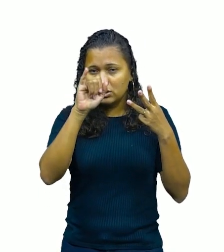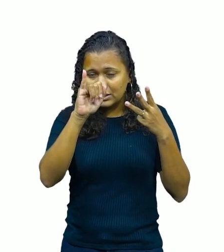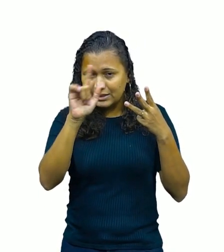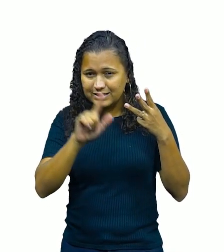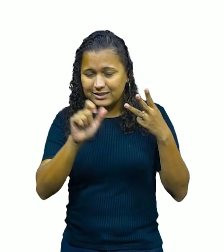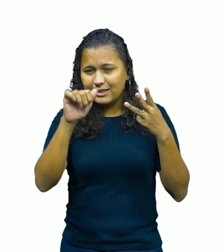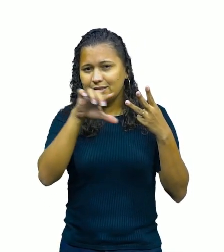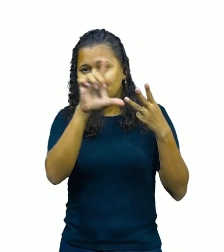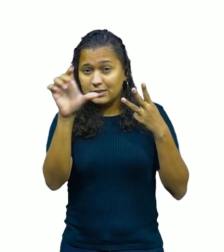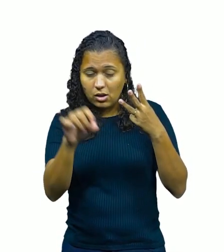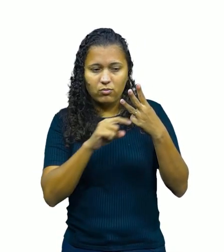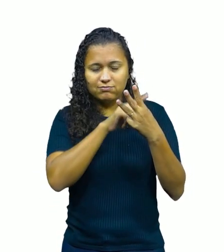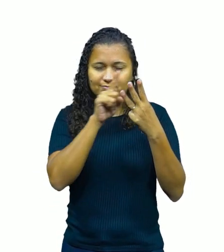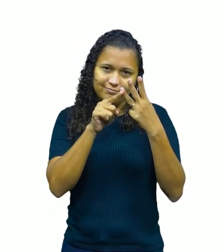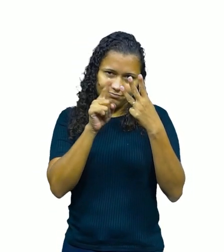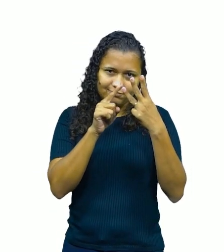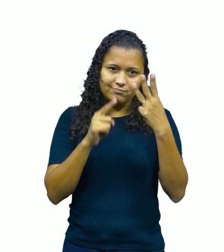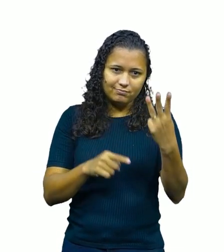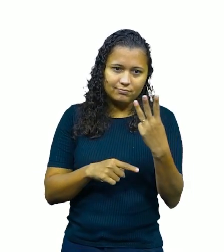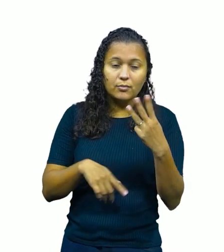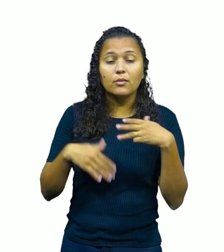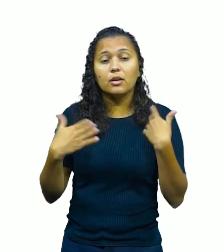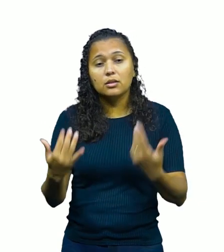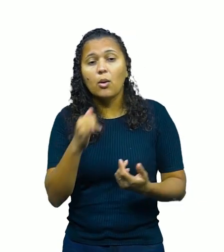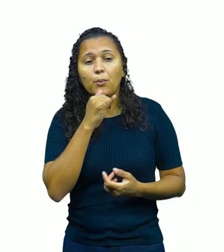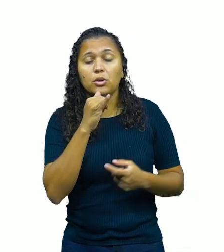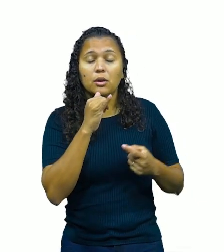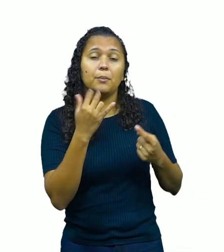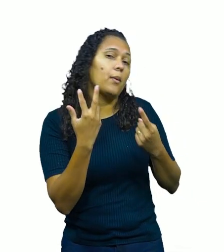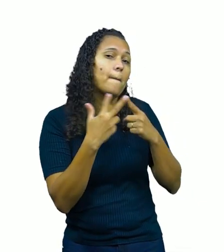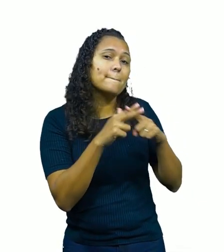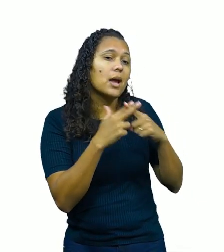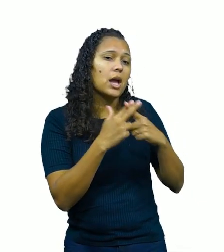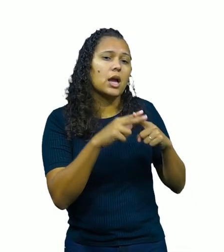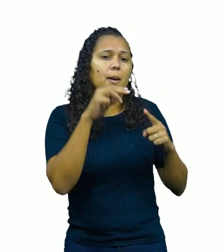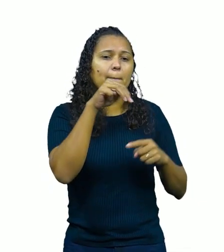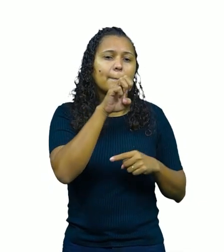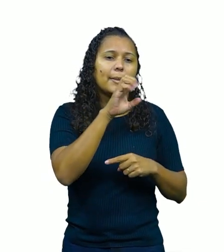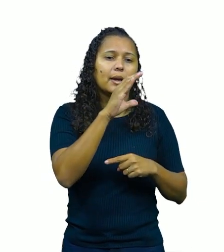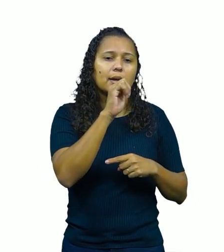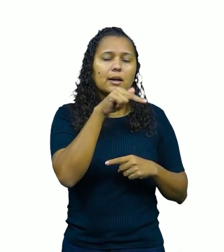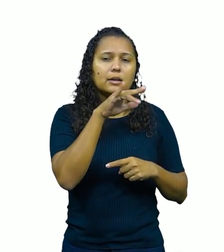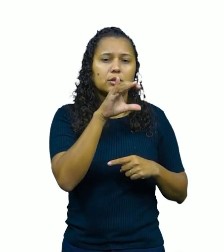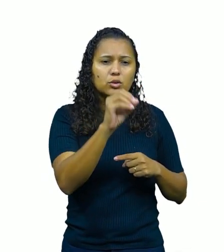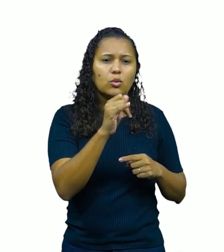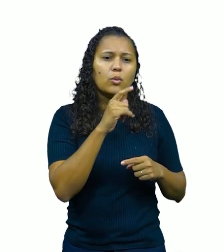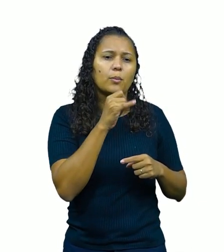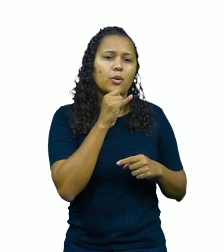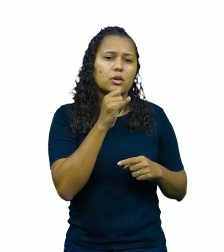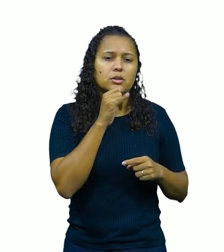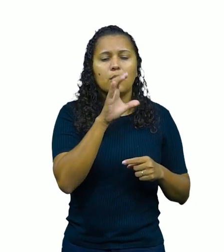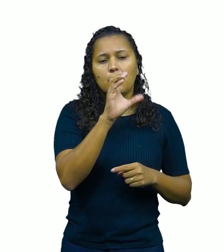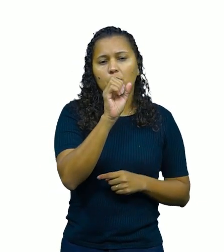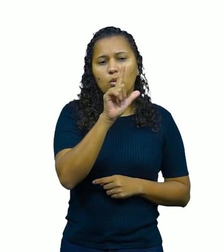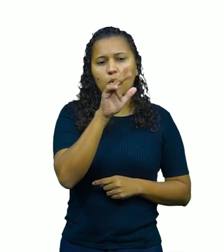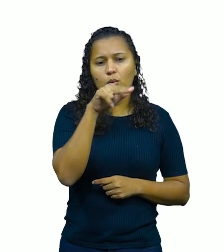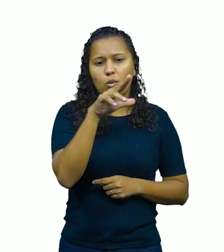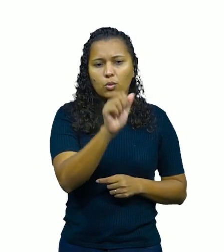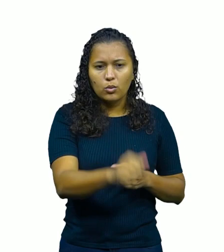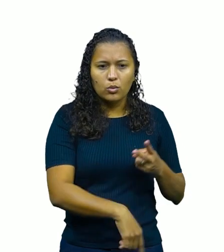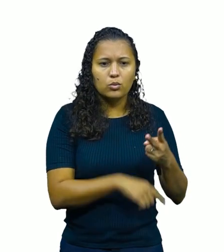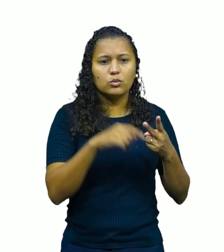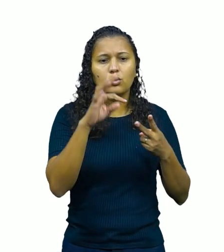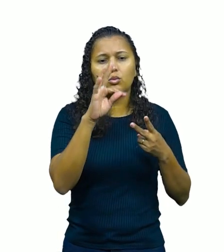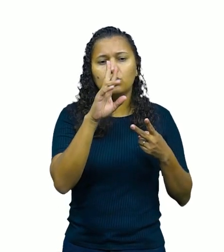por ionização, que é o terceiro. Dentro dos instrumentos mecânicos, a gente trata da coluna, o tubo em U,